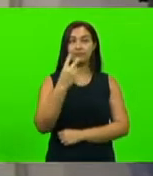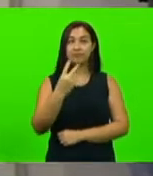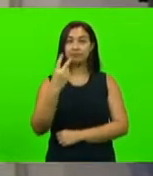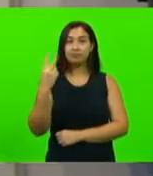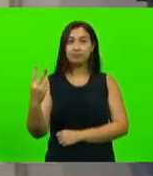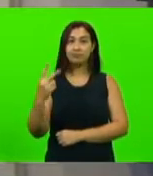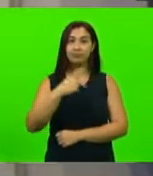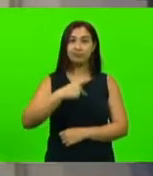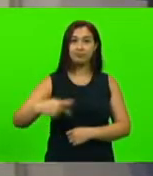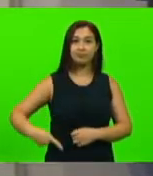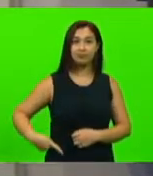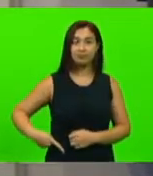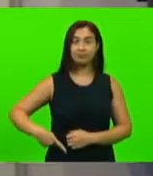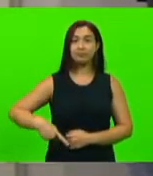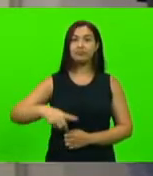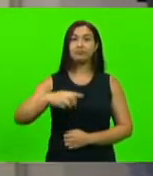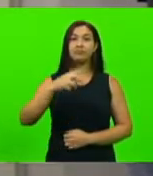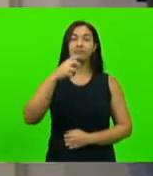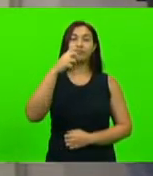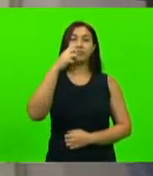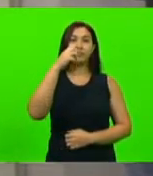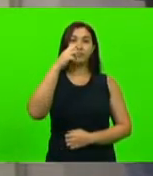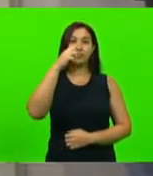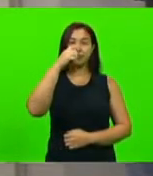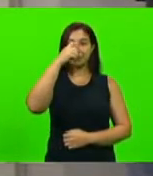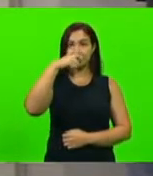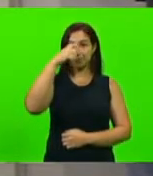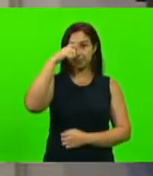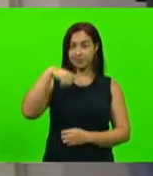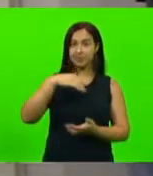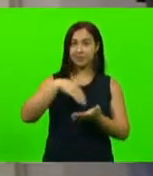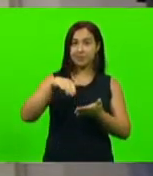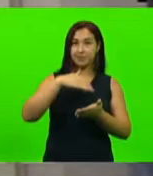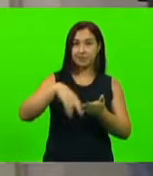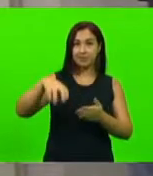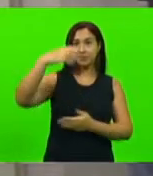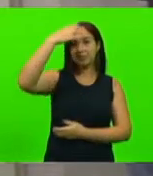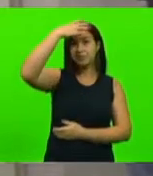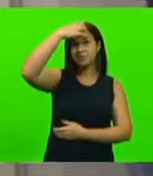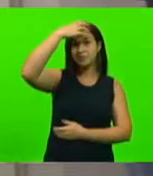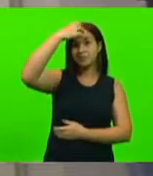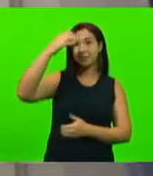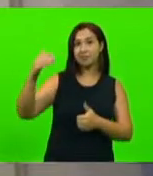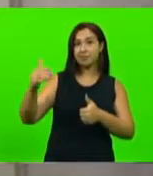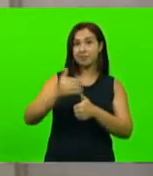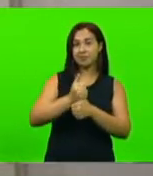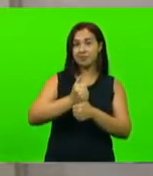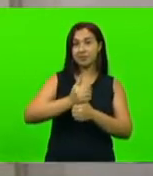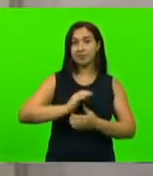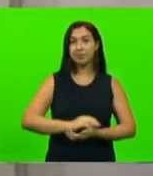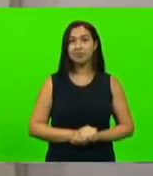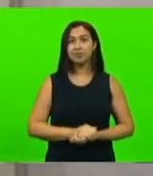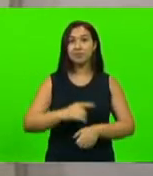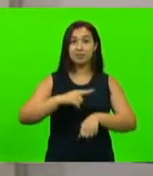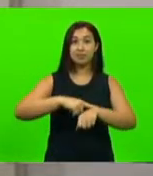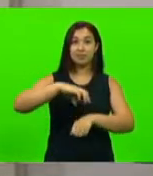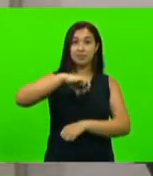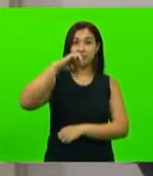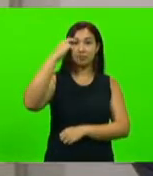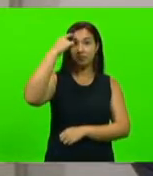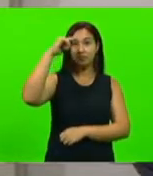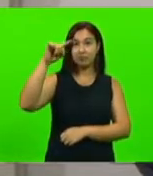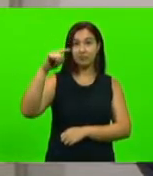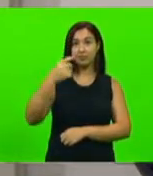Presidência, deputado Maurício Skudlak. Secretaria, deputado Ismael dos Santos, ad hoc. Às 9 horas do dia